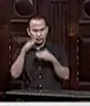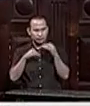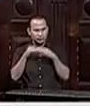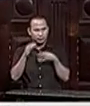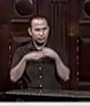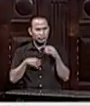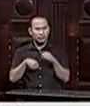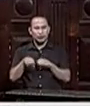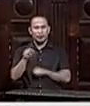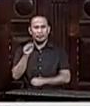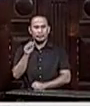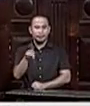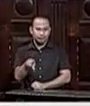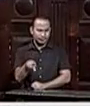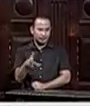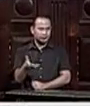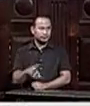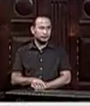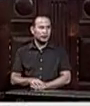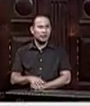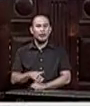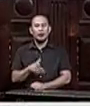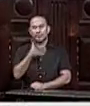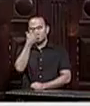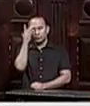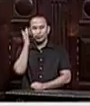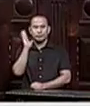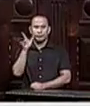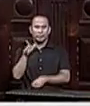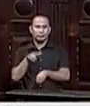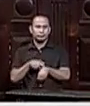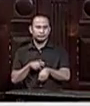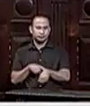para a aposentadoria, muitos já com tempo